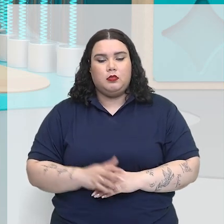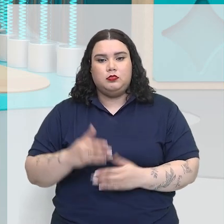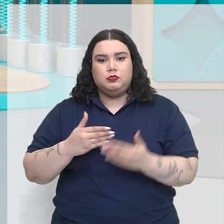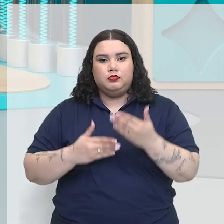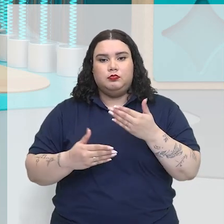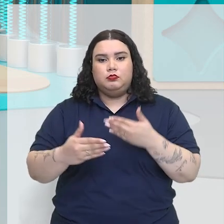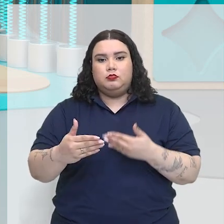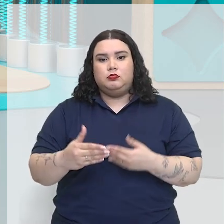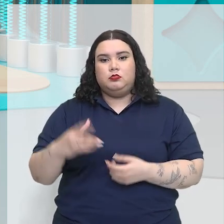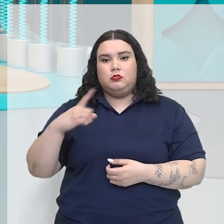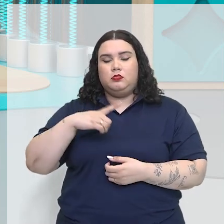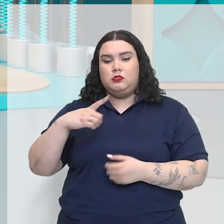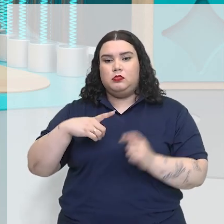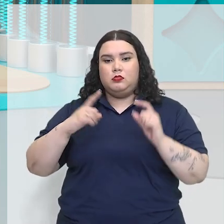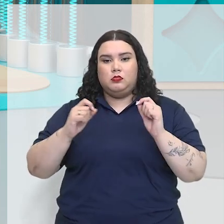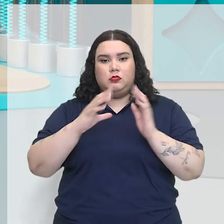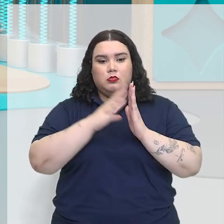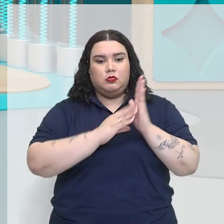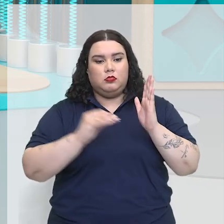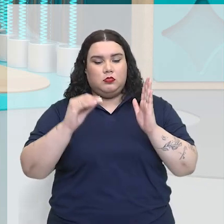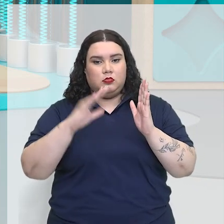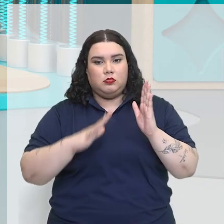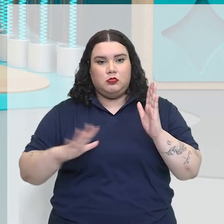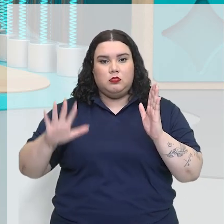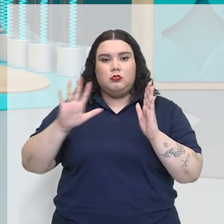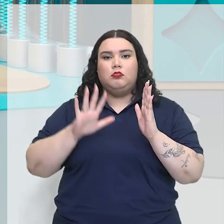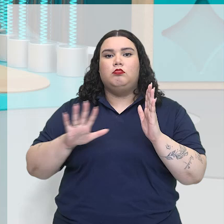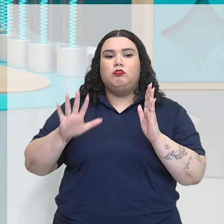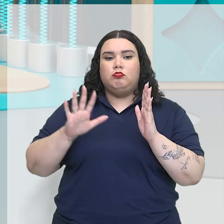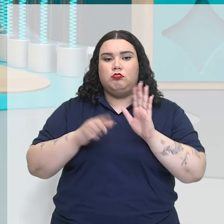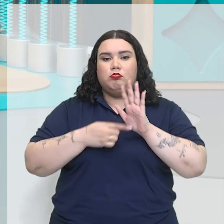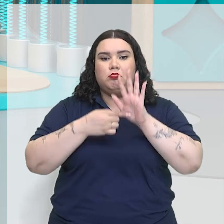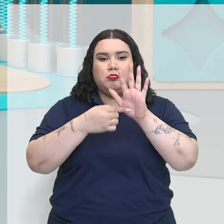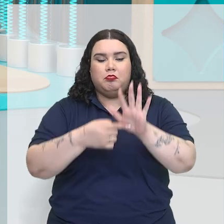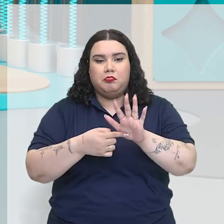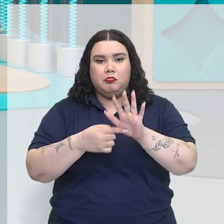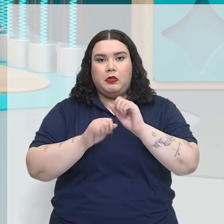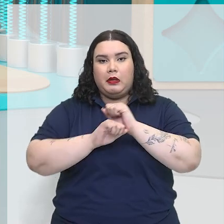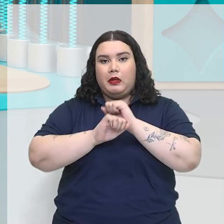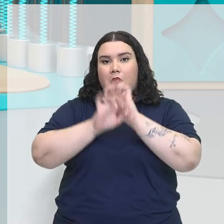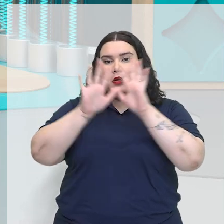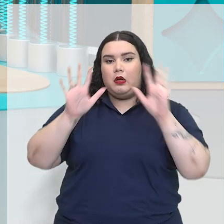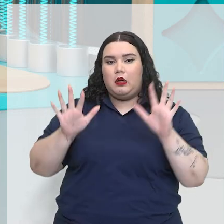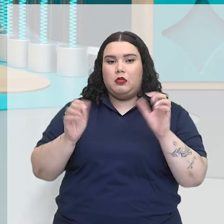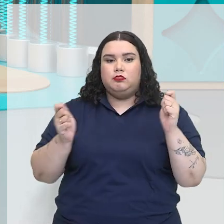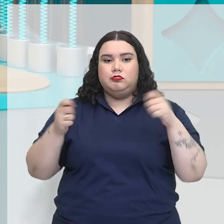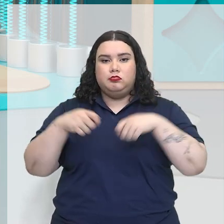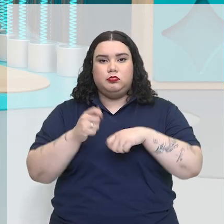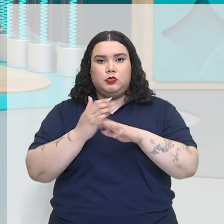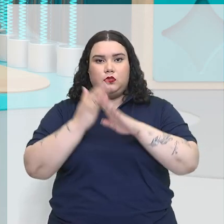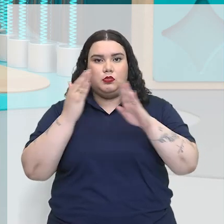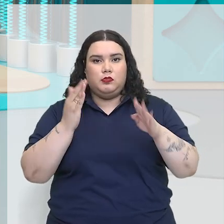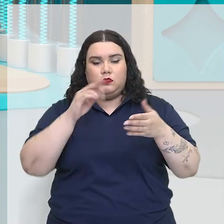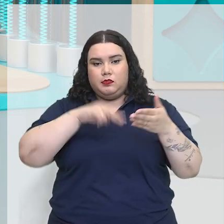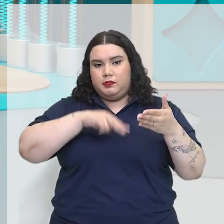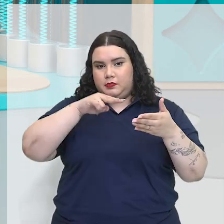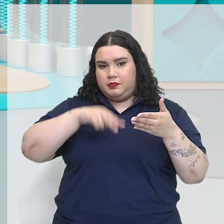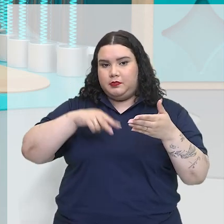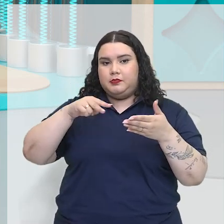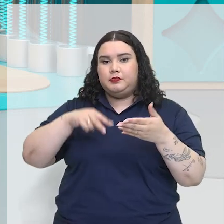nós vamos ter a intertextualidade de forma explícita, quando ela é clara e fácil de ser identificada pelo